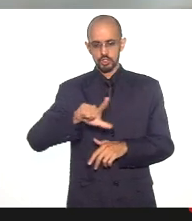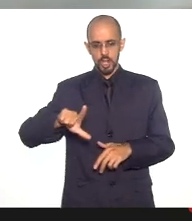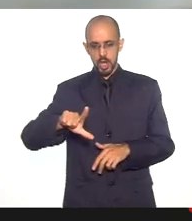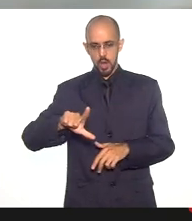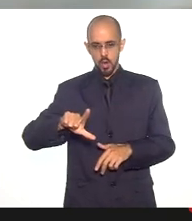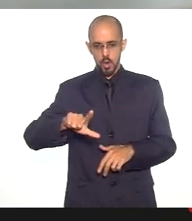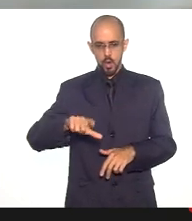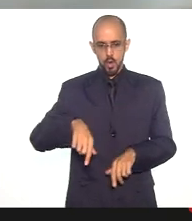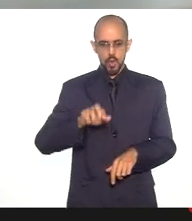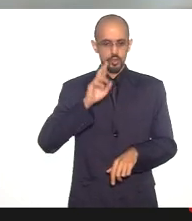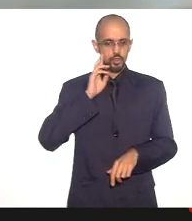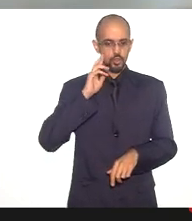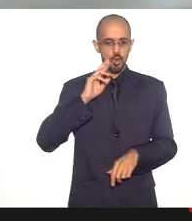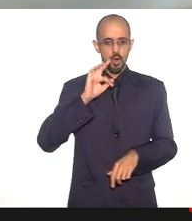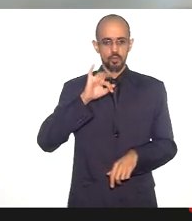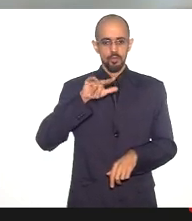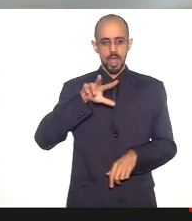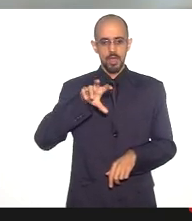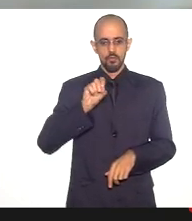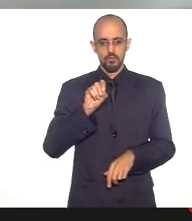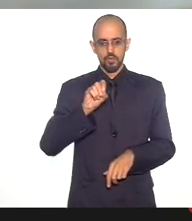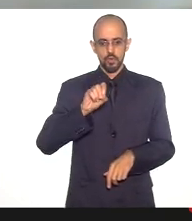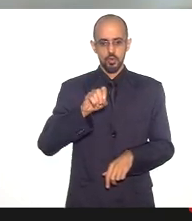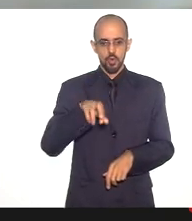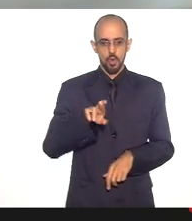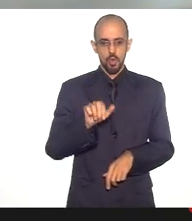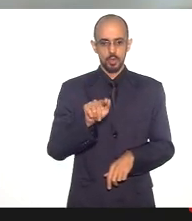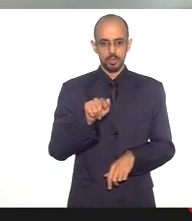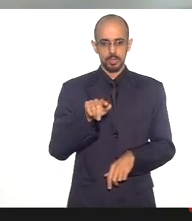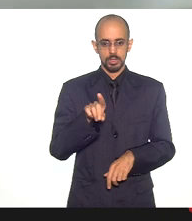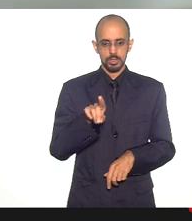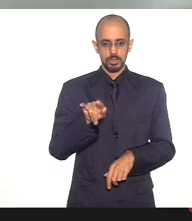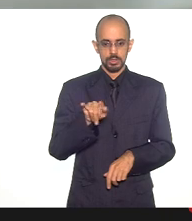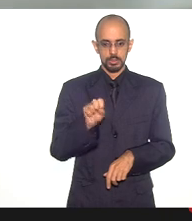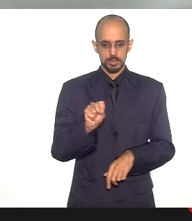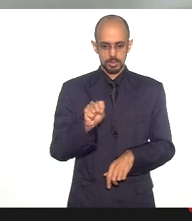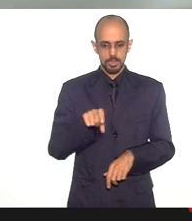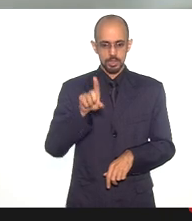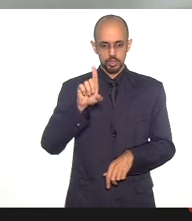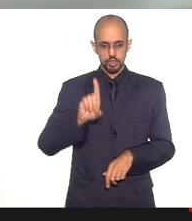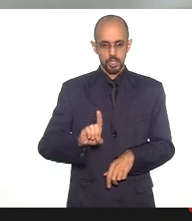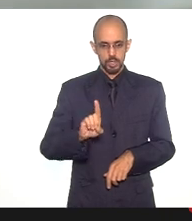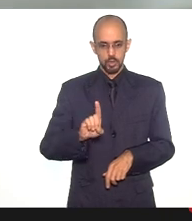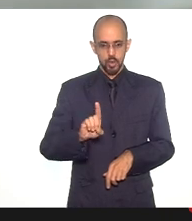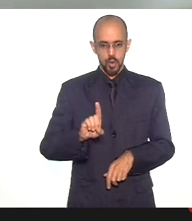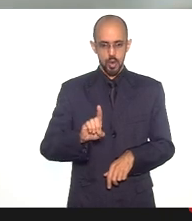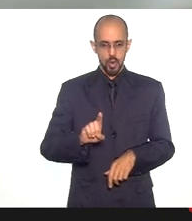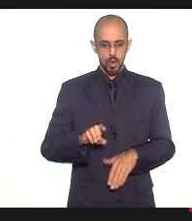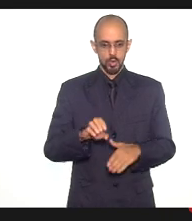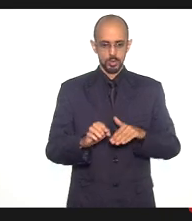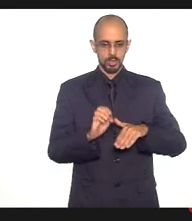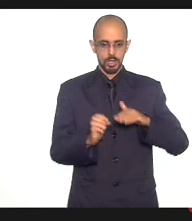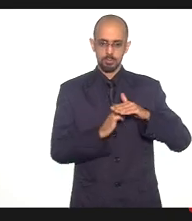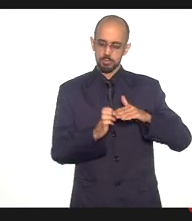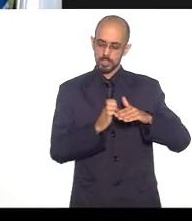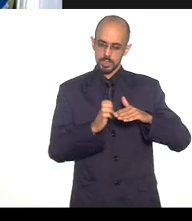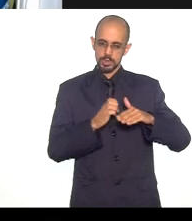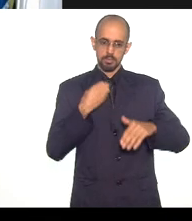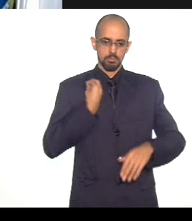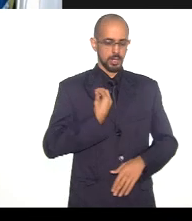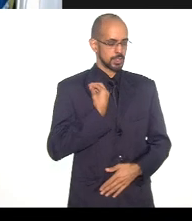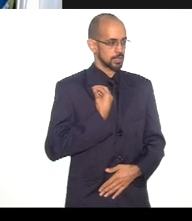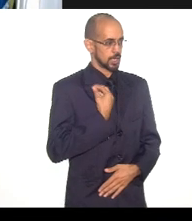Senhor Flávio Rodrigues, diretor corporativo, está presente? Estou presente aqui,